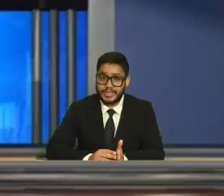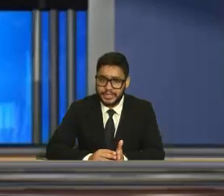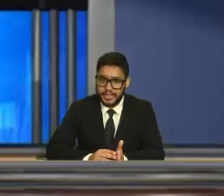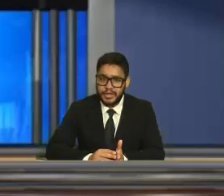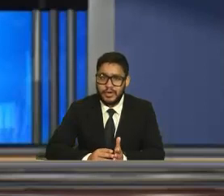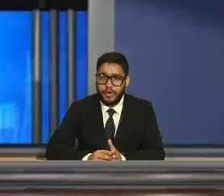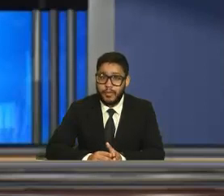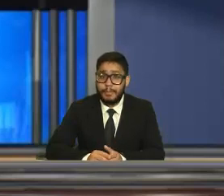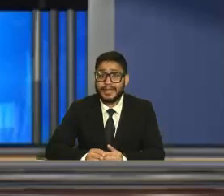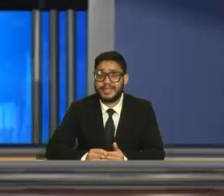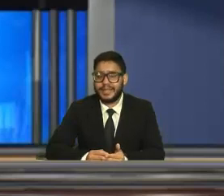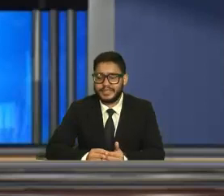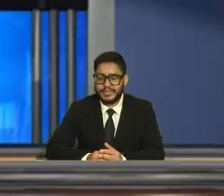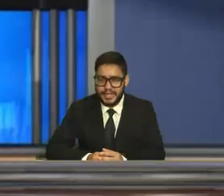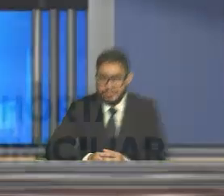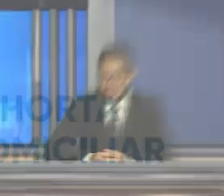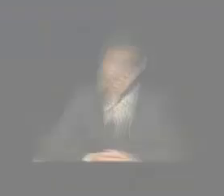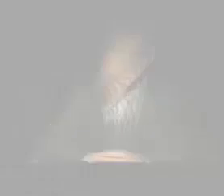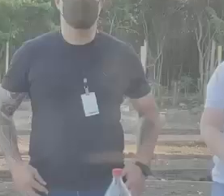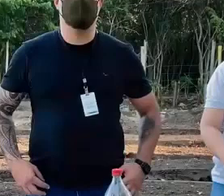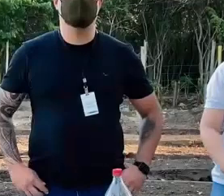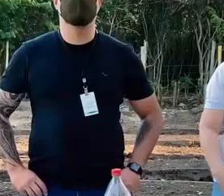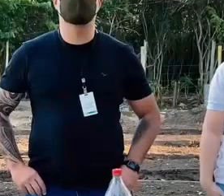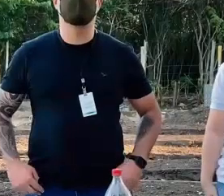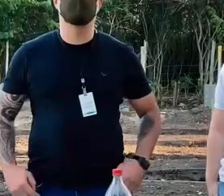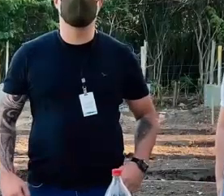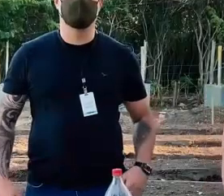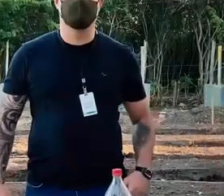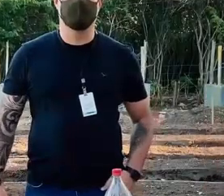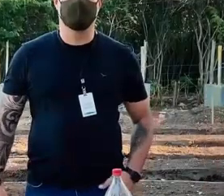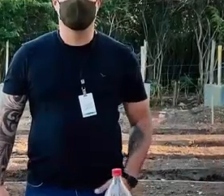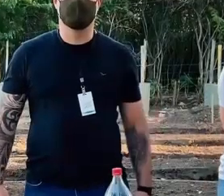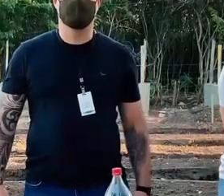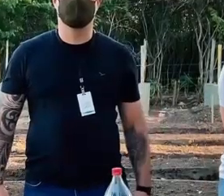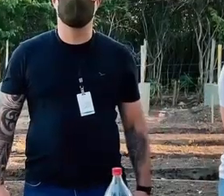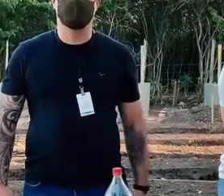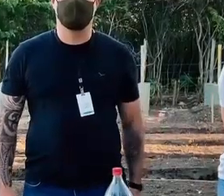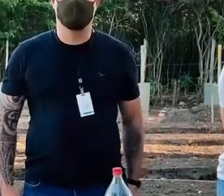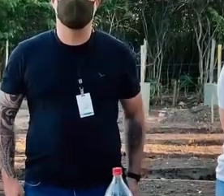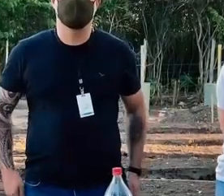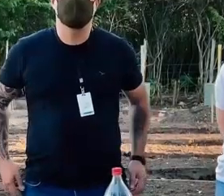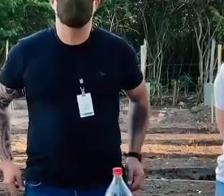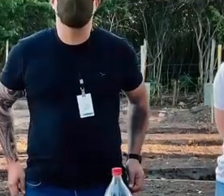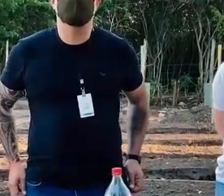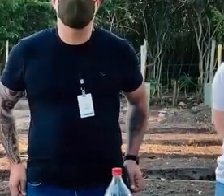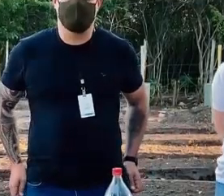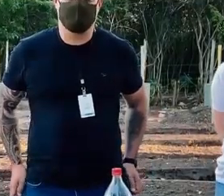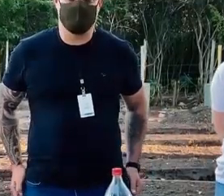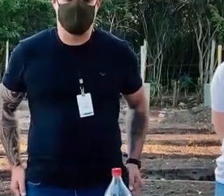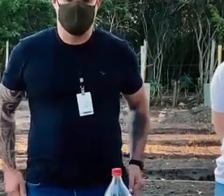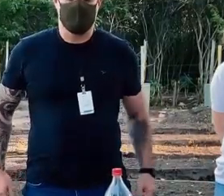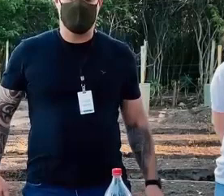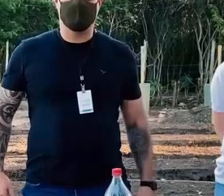doméstica com materiais recicláveis. A Secretaria de Agricultura está lançando um projeto com a horta